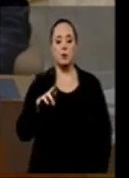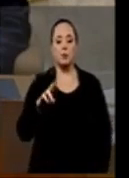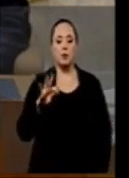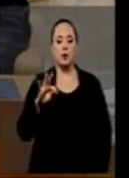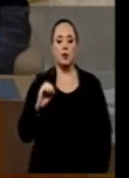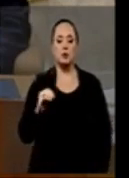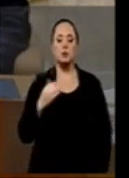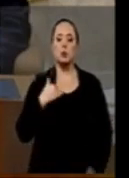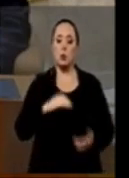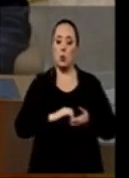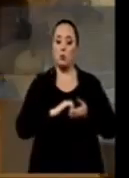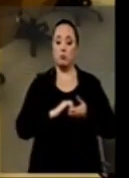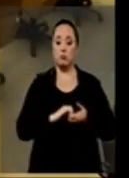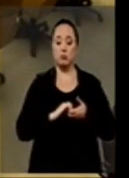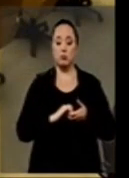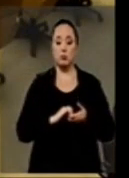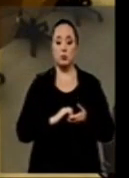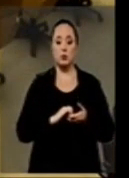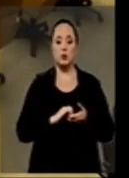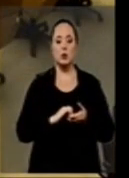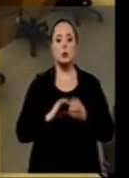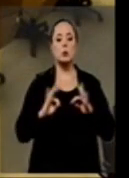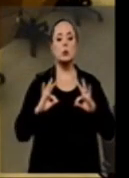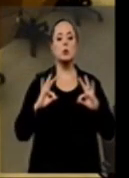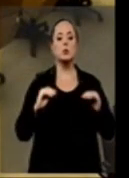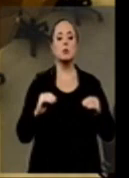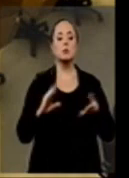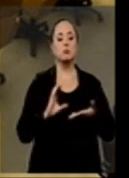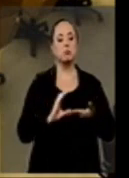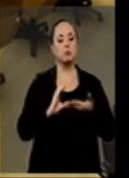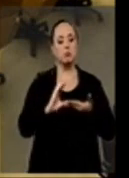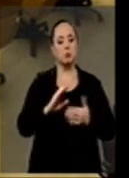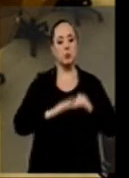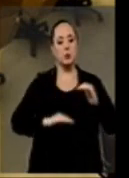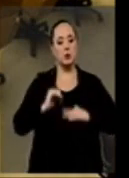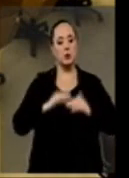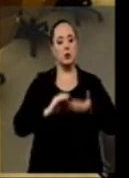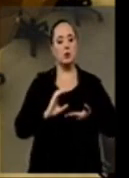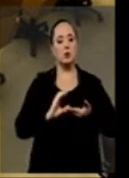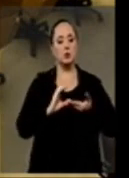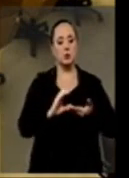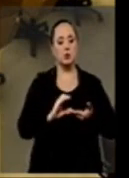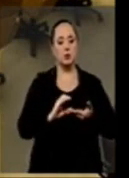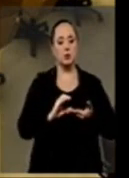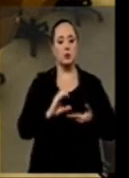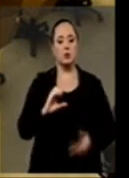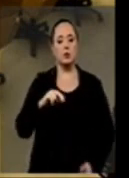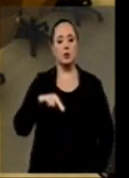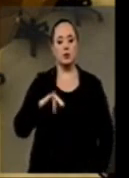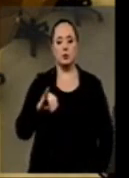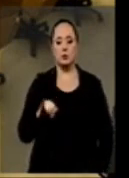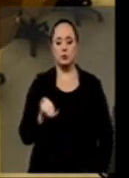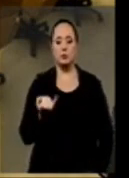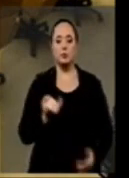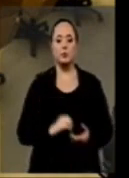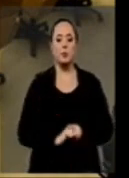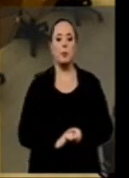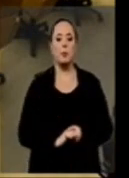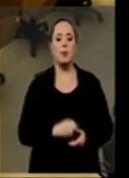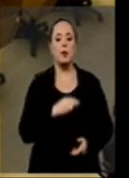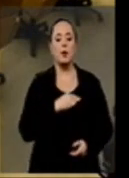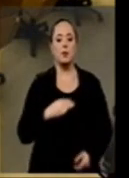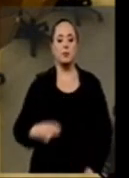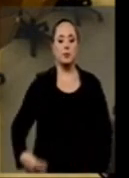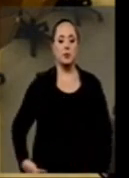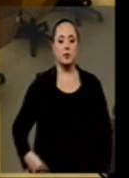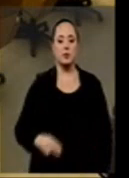pessoa de quem cumprimento todos os demais conselheiros do conselho nacional de justiça ministro de estado da